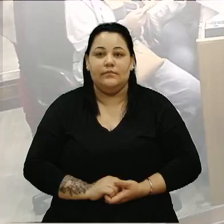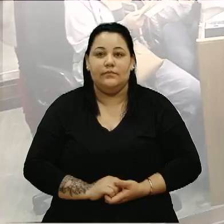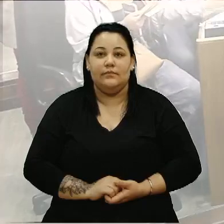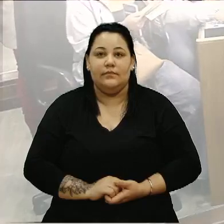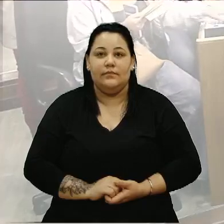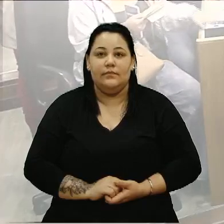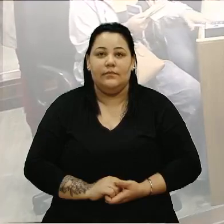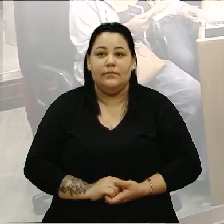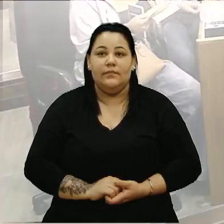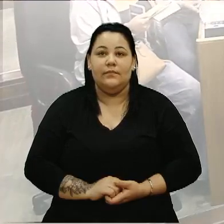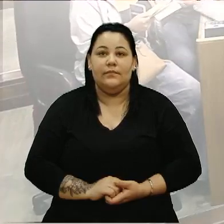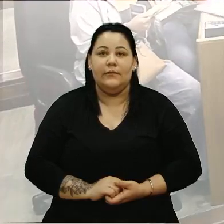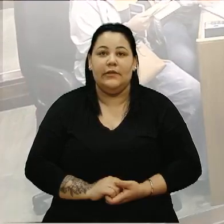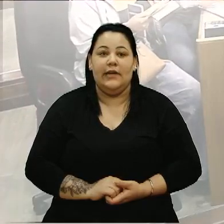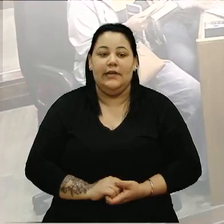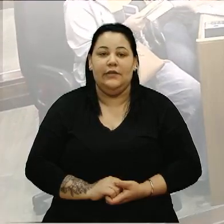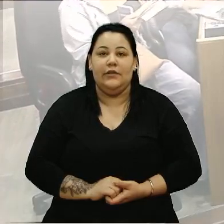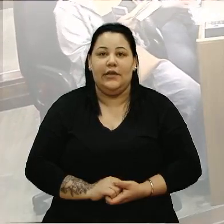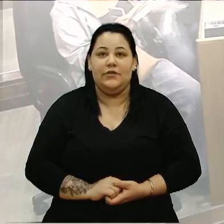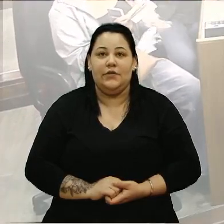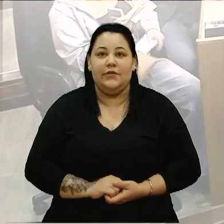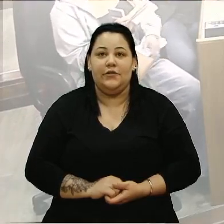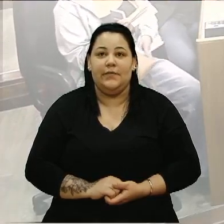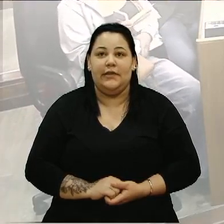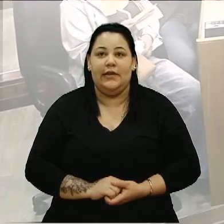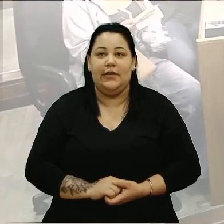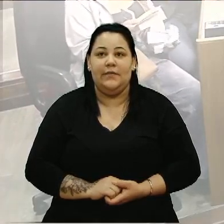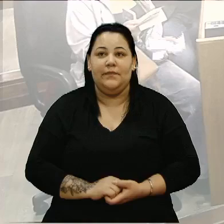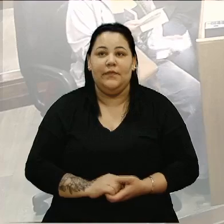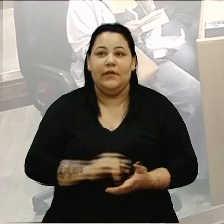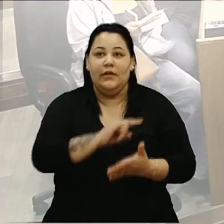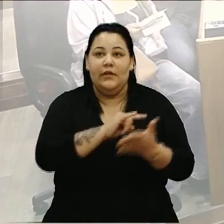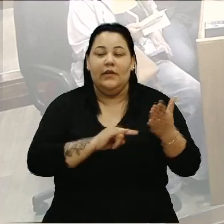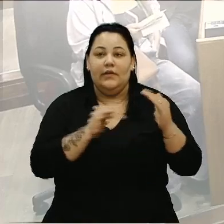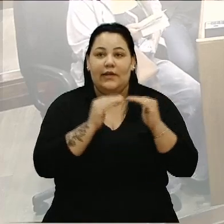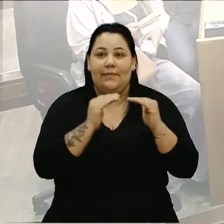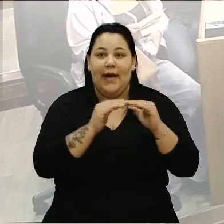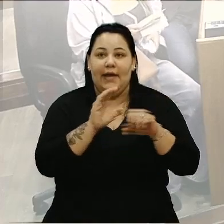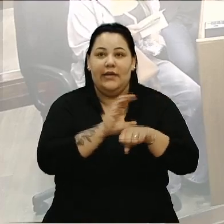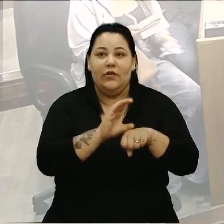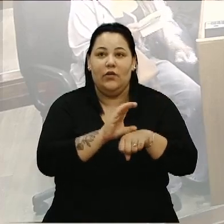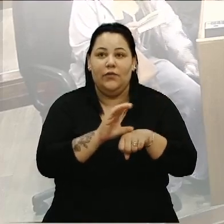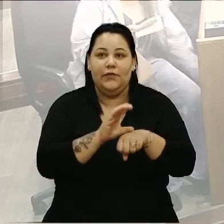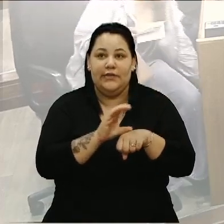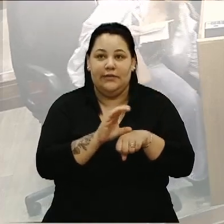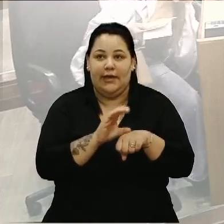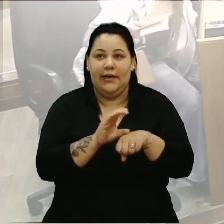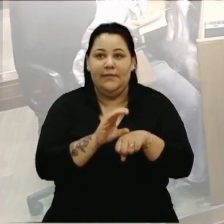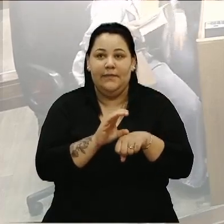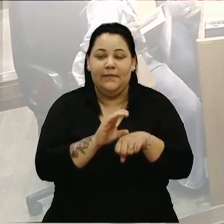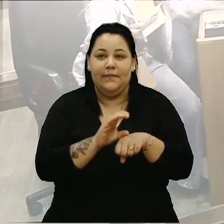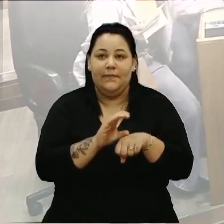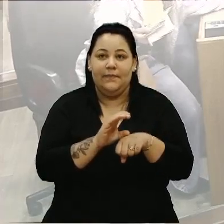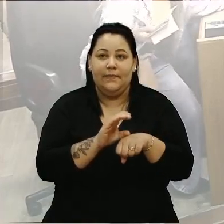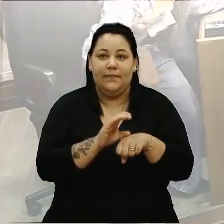Pois não, senhora presidente. Parecer, então, pela constitucionalidade do projeto de lei